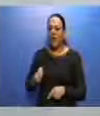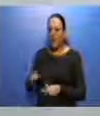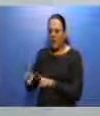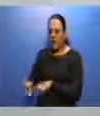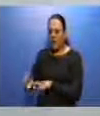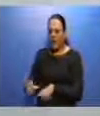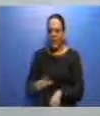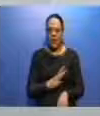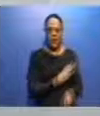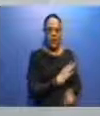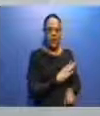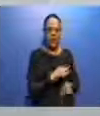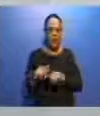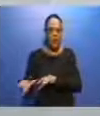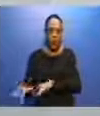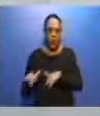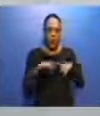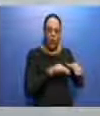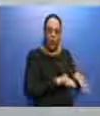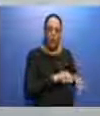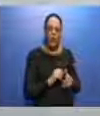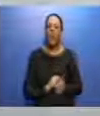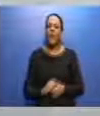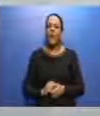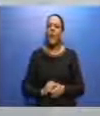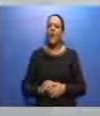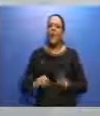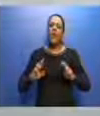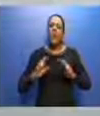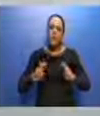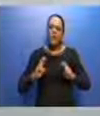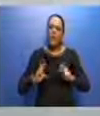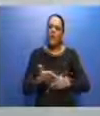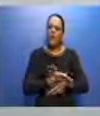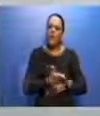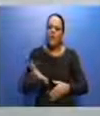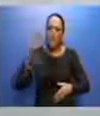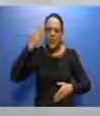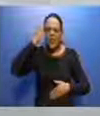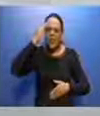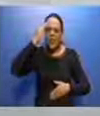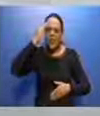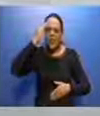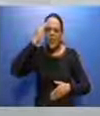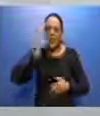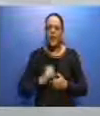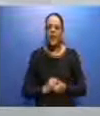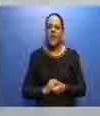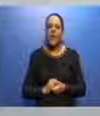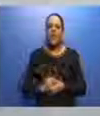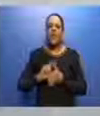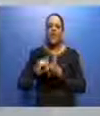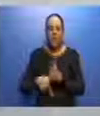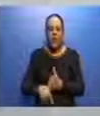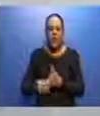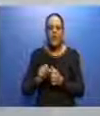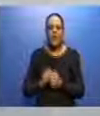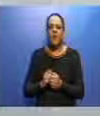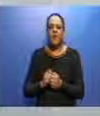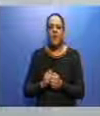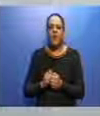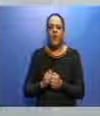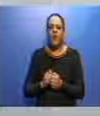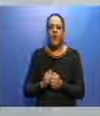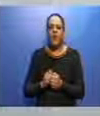um pouquinho atividade 3 espero que vocês tenham compreendido conteúdo qualquer dúvida vocês podem visualizar novamente a